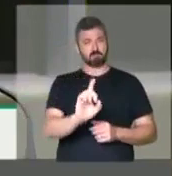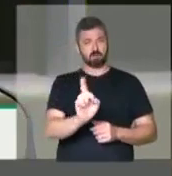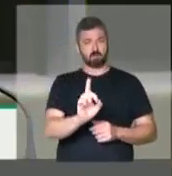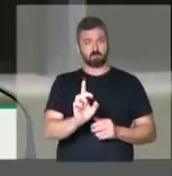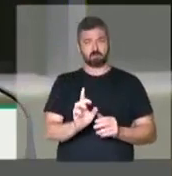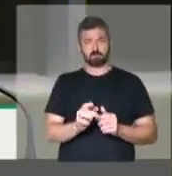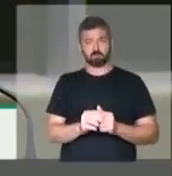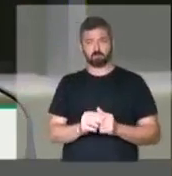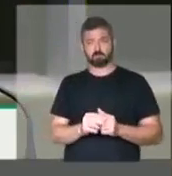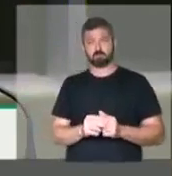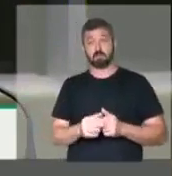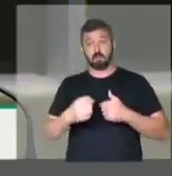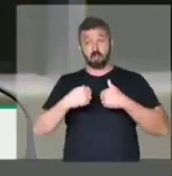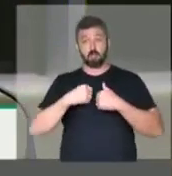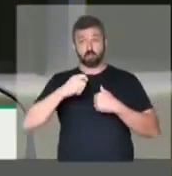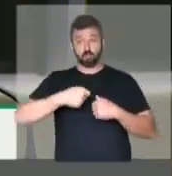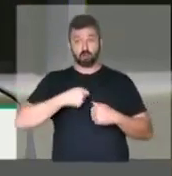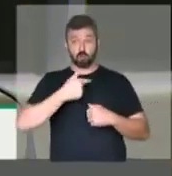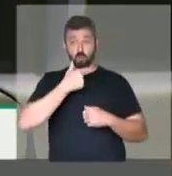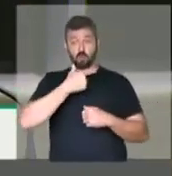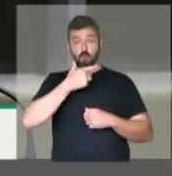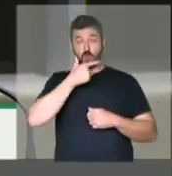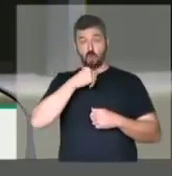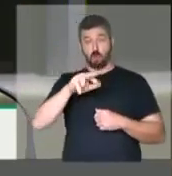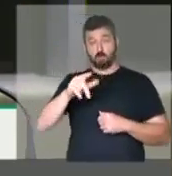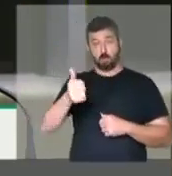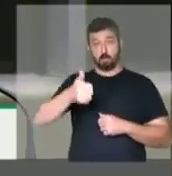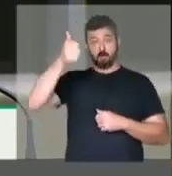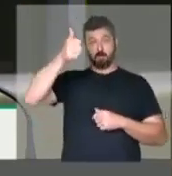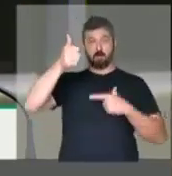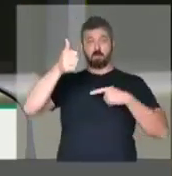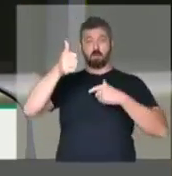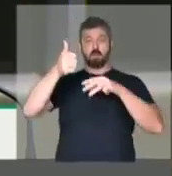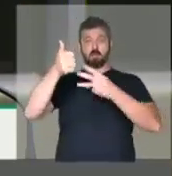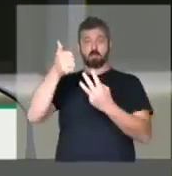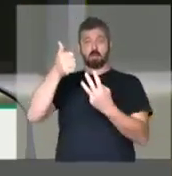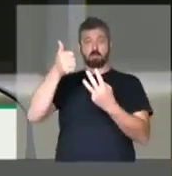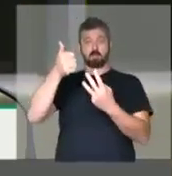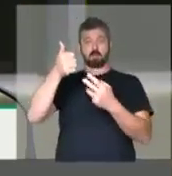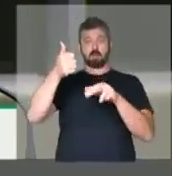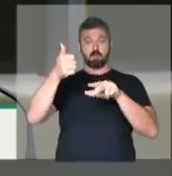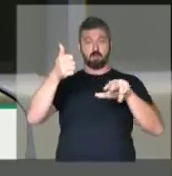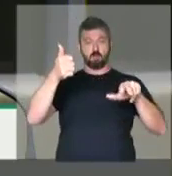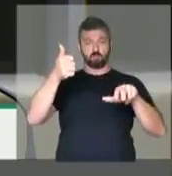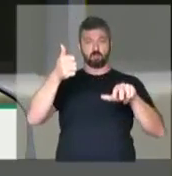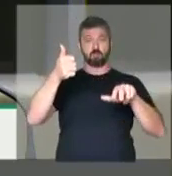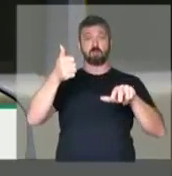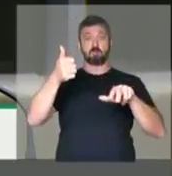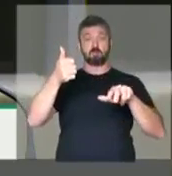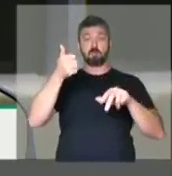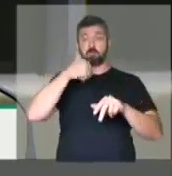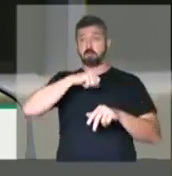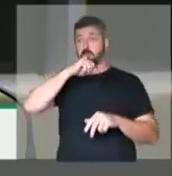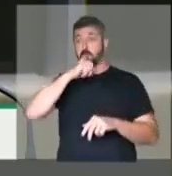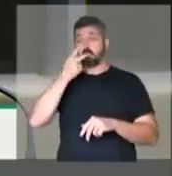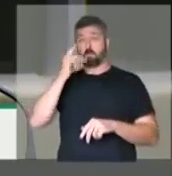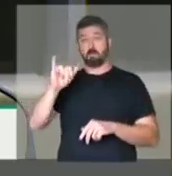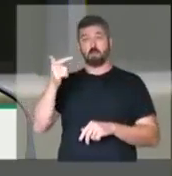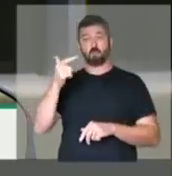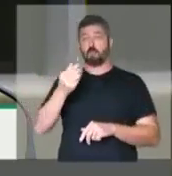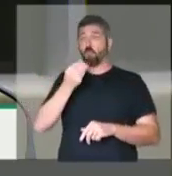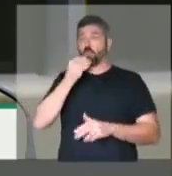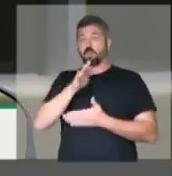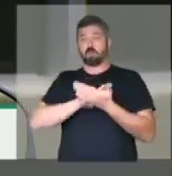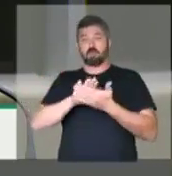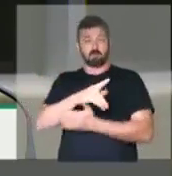fazendo. Eu sou o irmão mais velho de quatro irmãos. Meu pai e minha mãe não tiveram oportunidade de